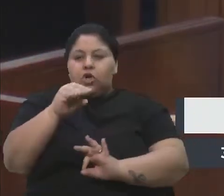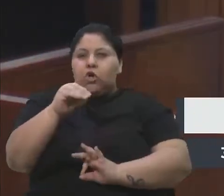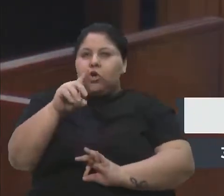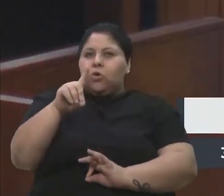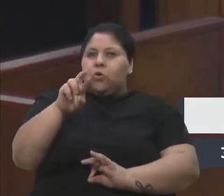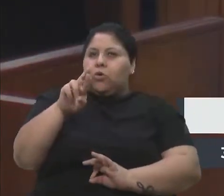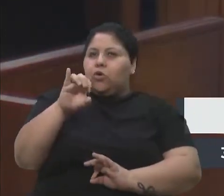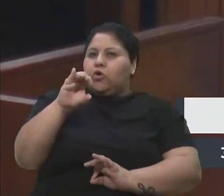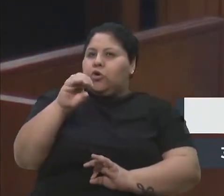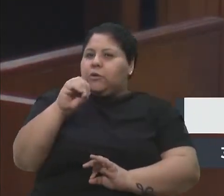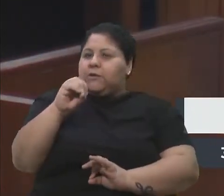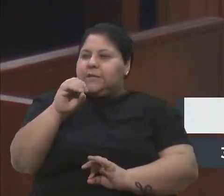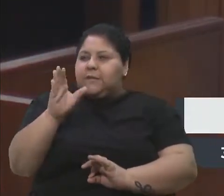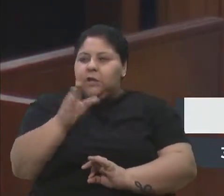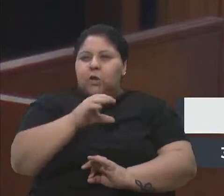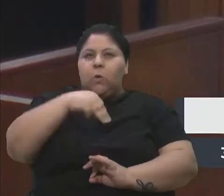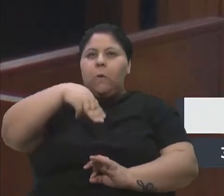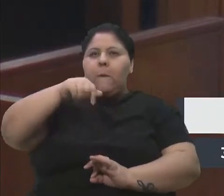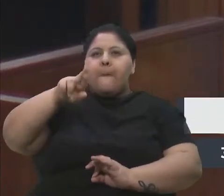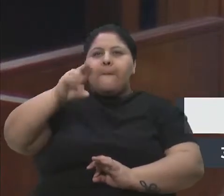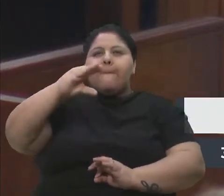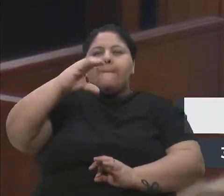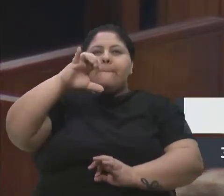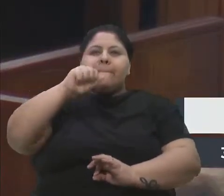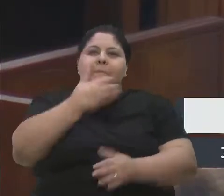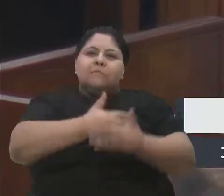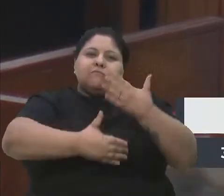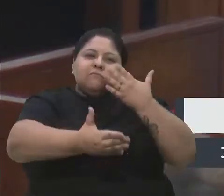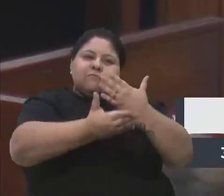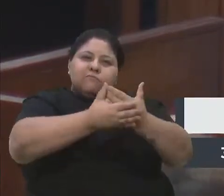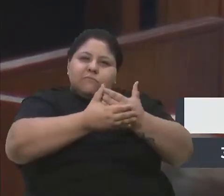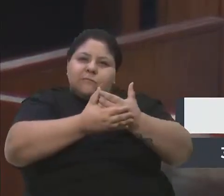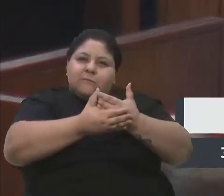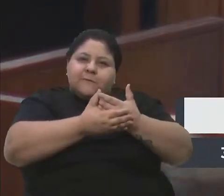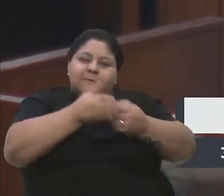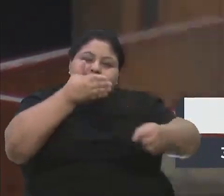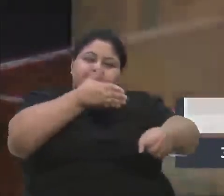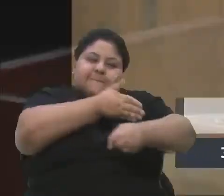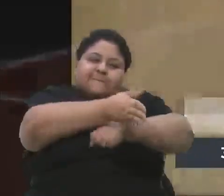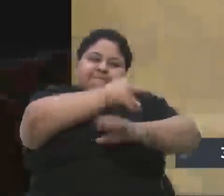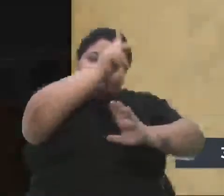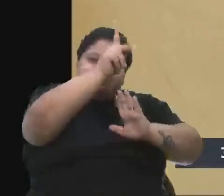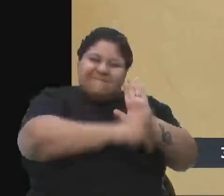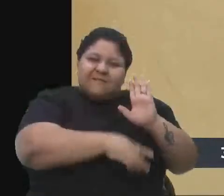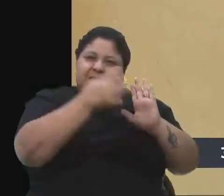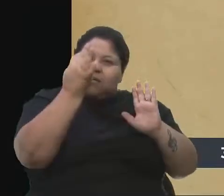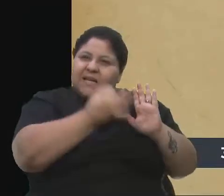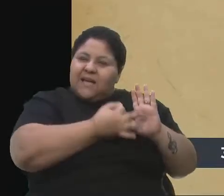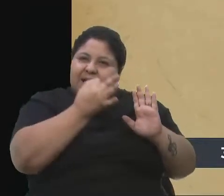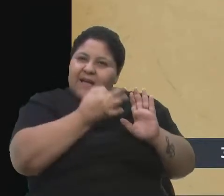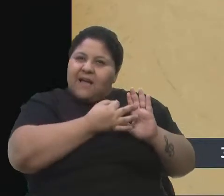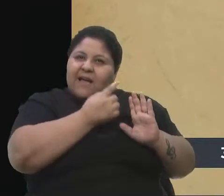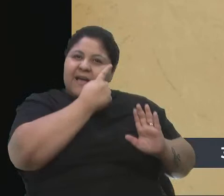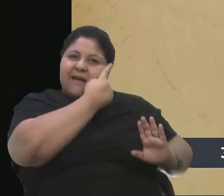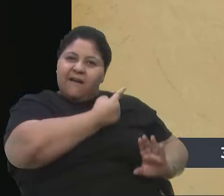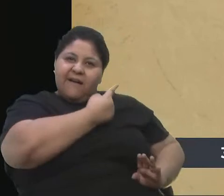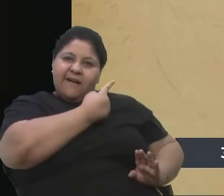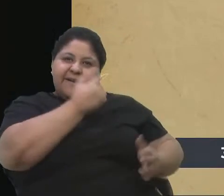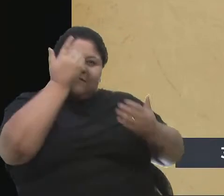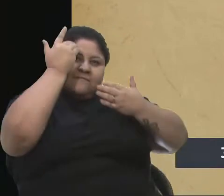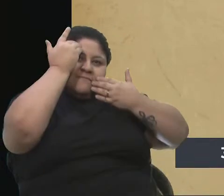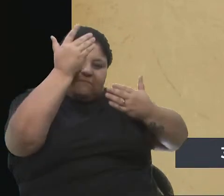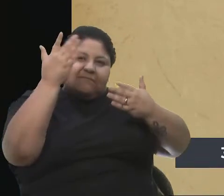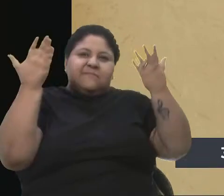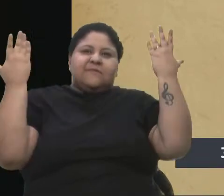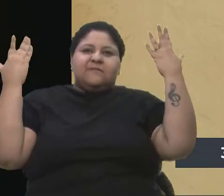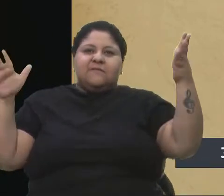os envolvidos nesse projeto sensacional. E aí eu vou pedir para voltar essa tela, porque eu preciso fazer um agradecimento especial e